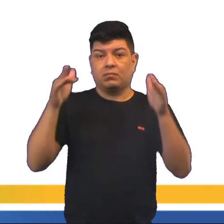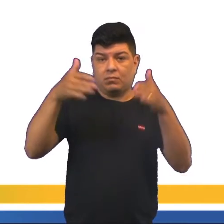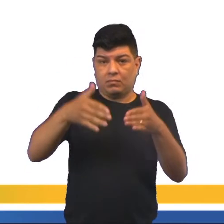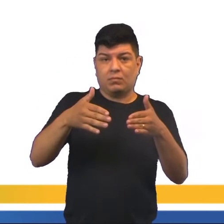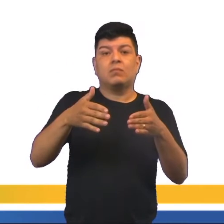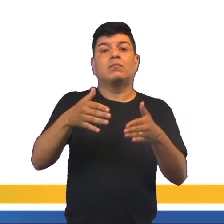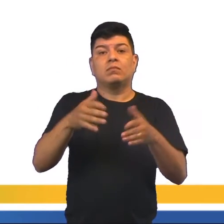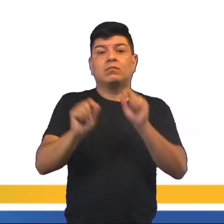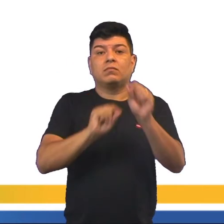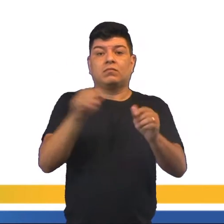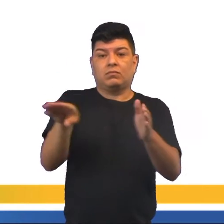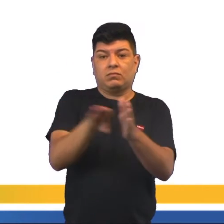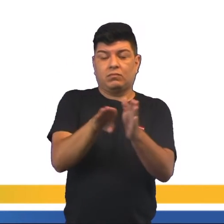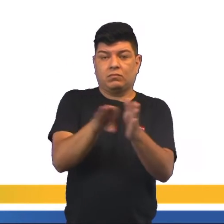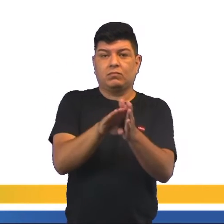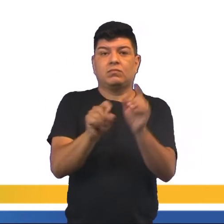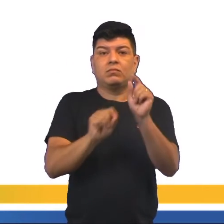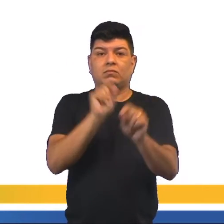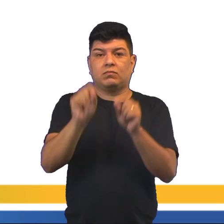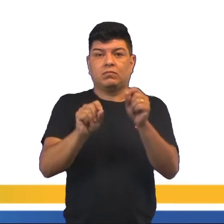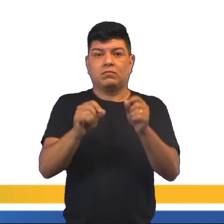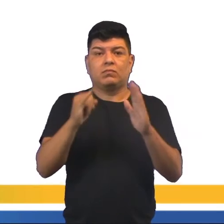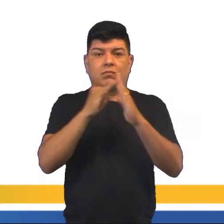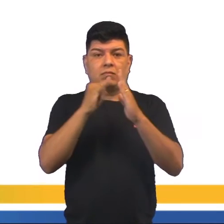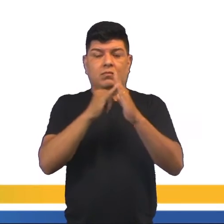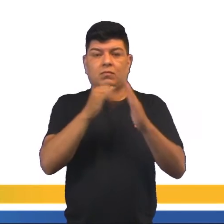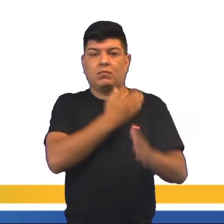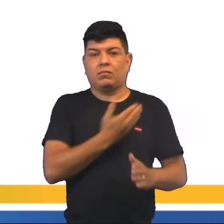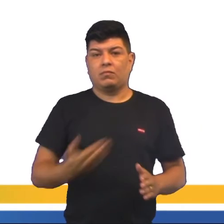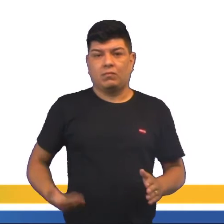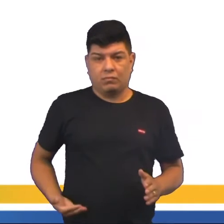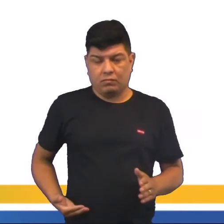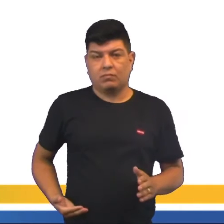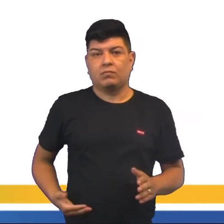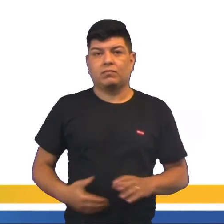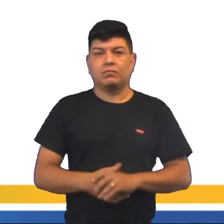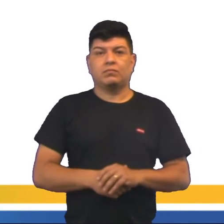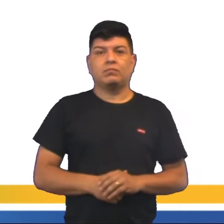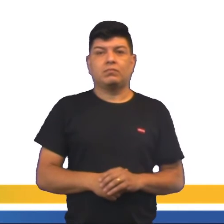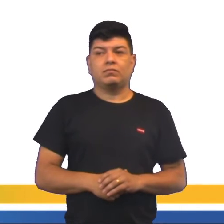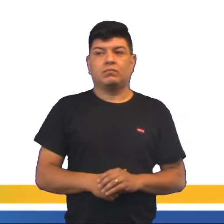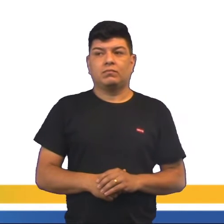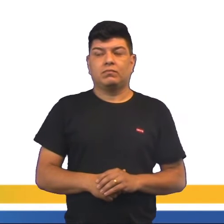dos hebreus chegou ao seu ápice, né, com a instituição de um governo monárquico.